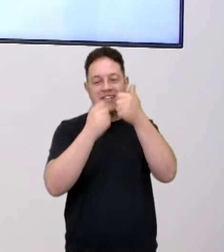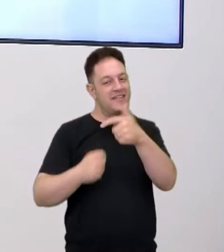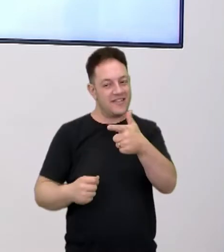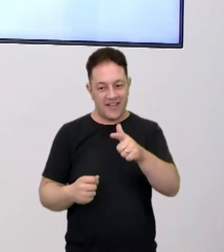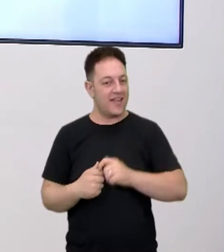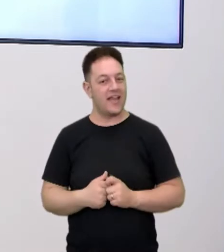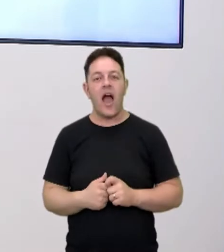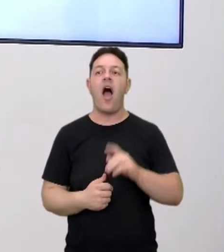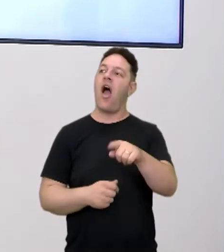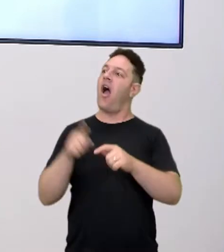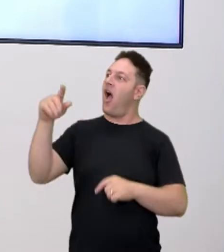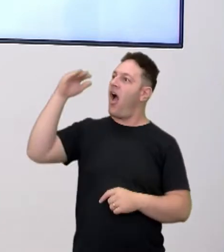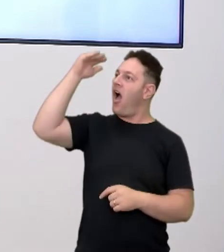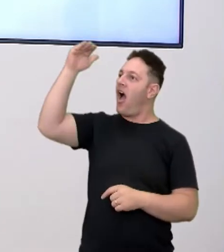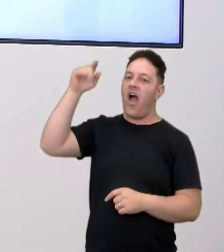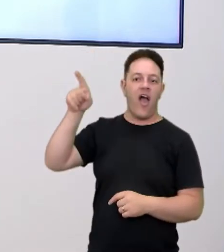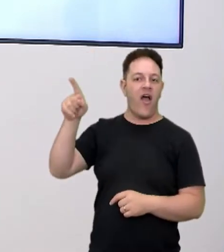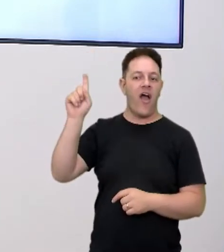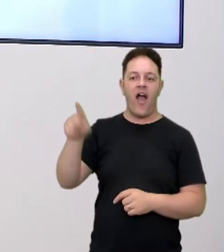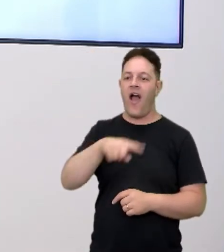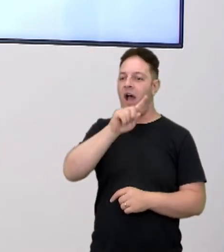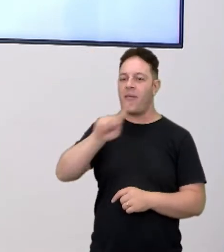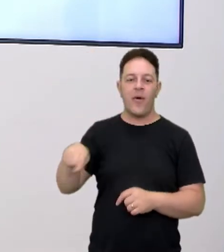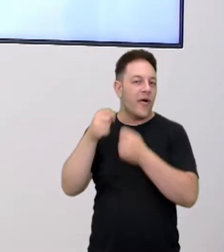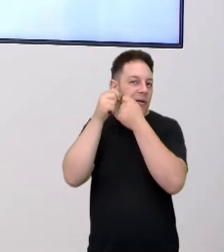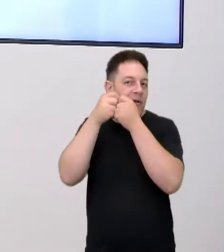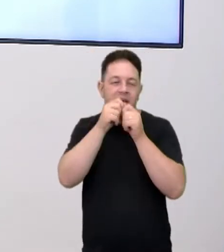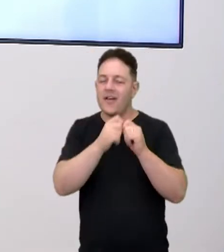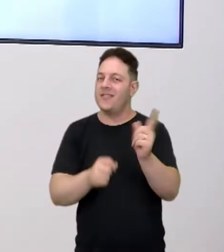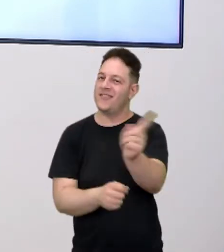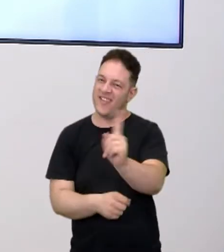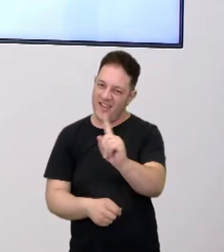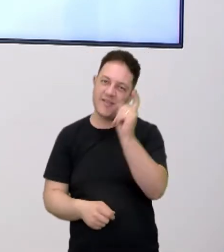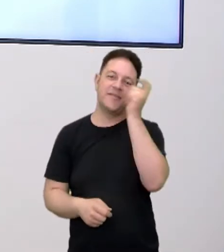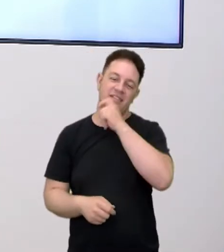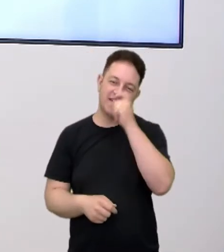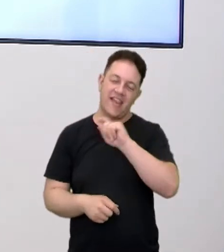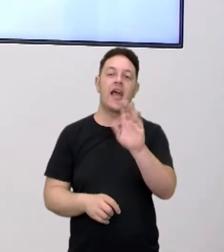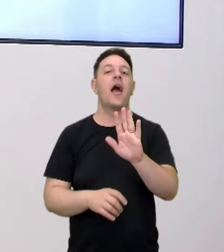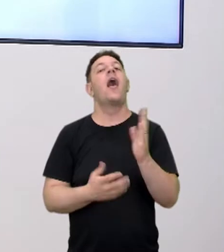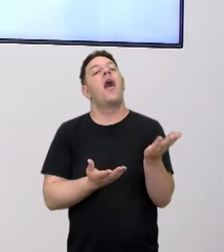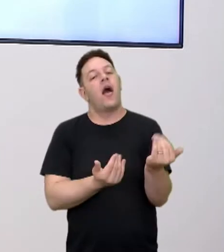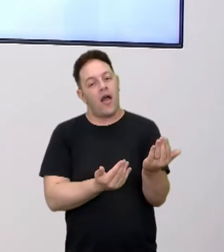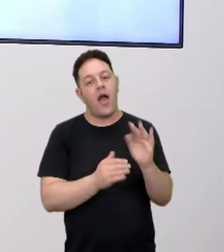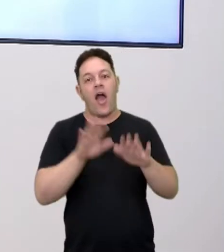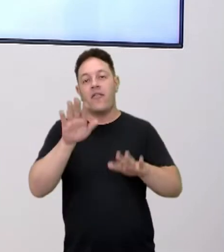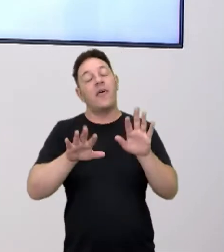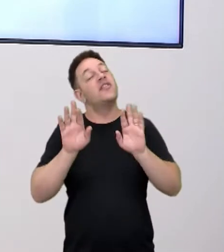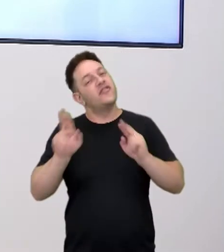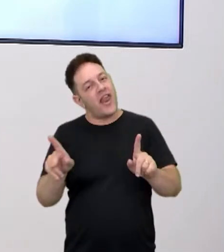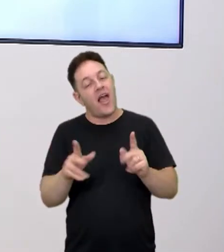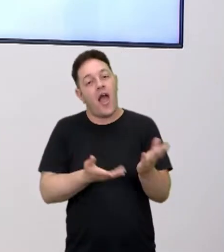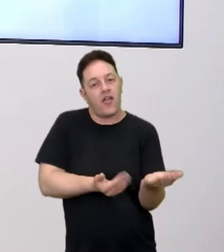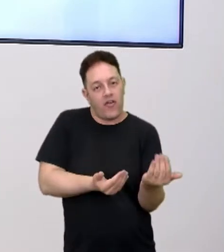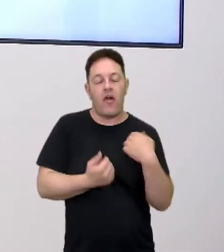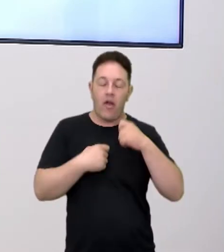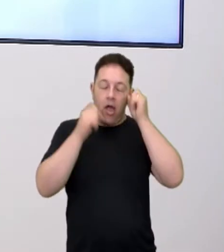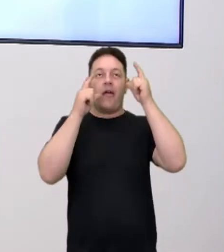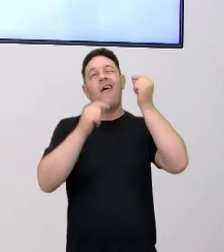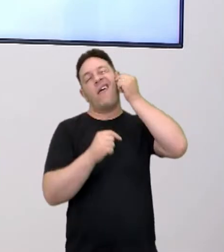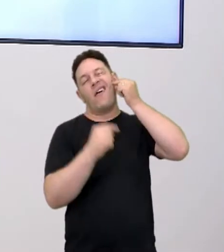isso é adulto, nunca mais vai ter uma espinha. Não é assim. Mas não é igual na adolescência, que às vezes todo dia você acorda, tem uma em um lugar diferente,